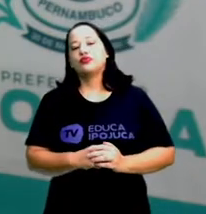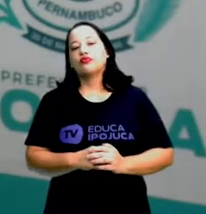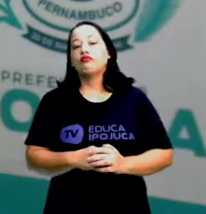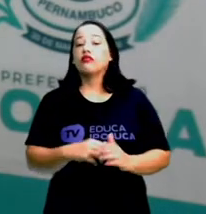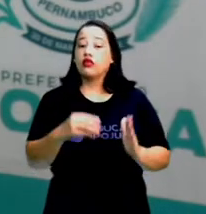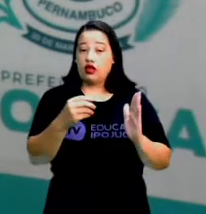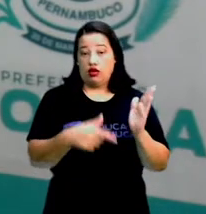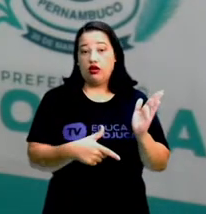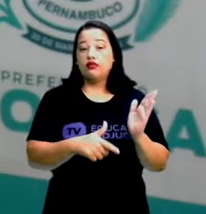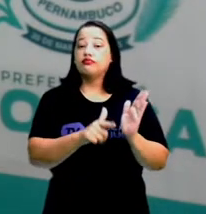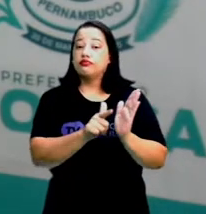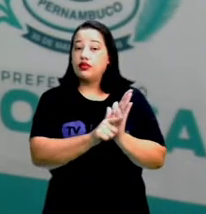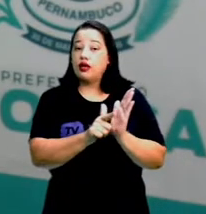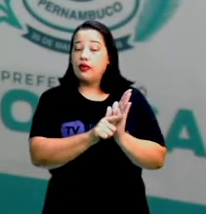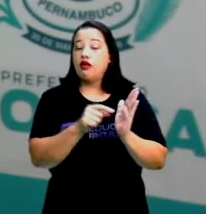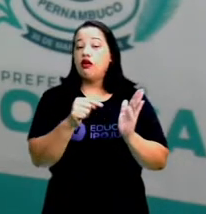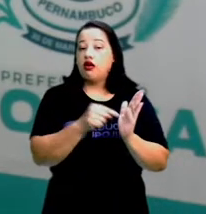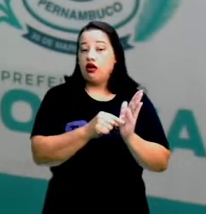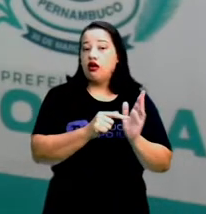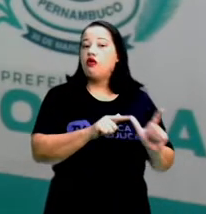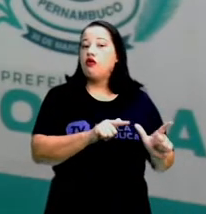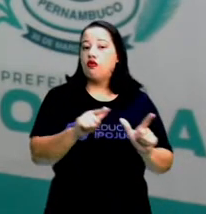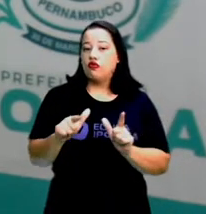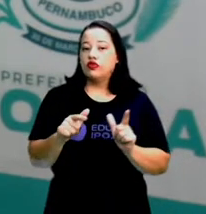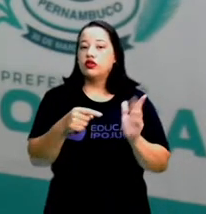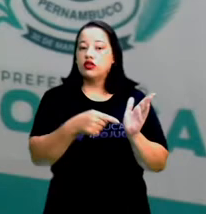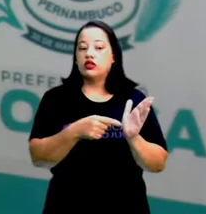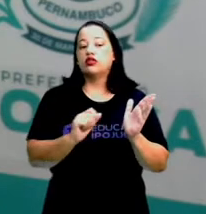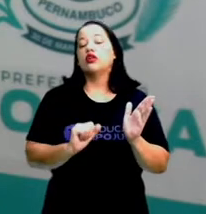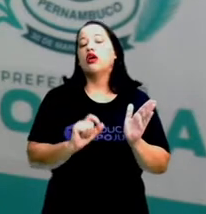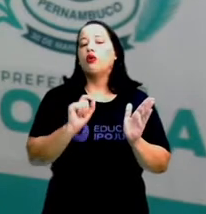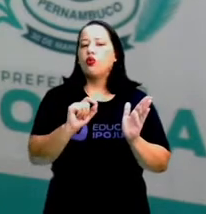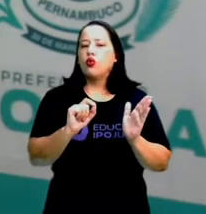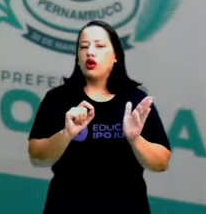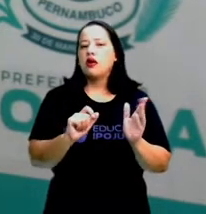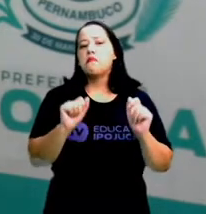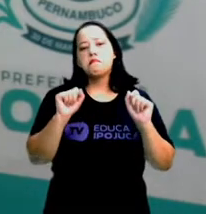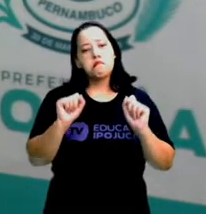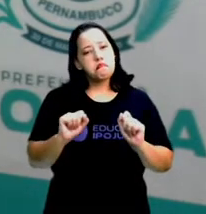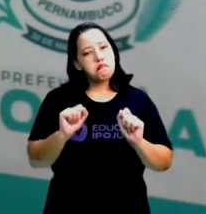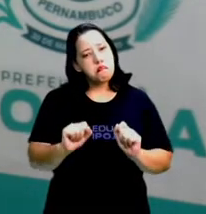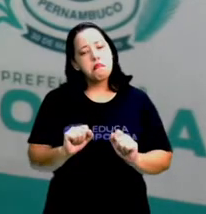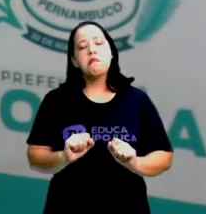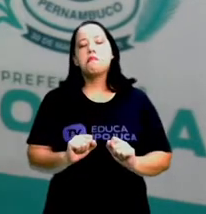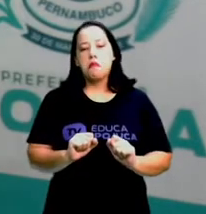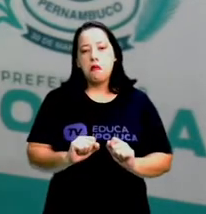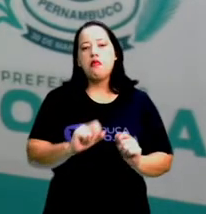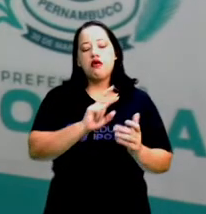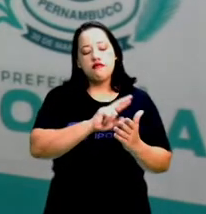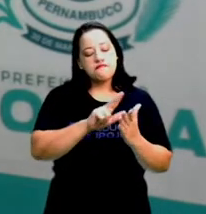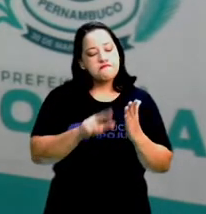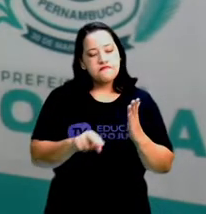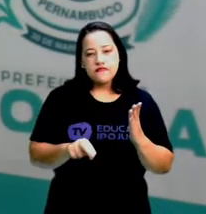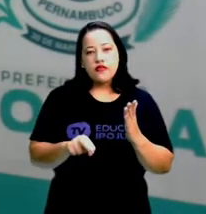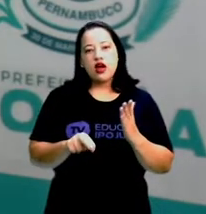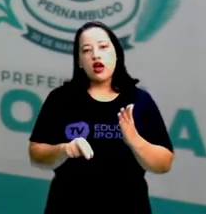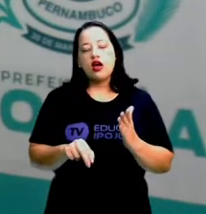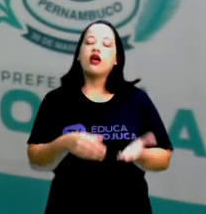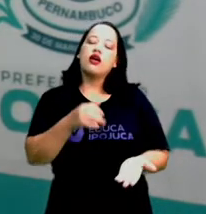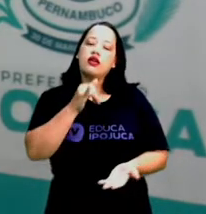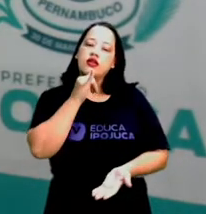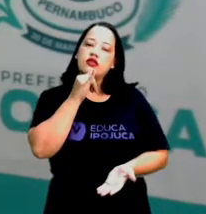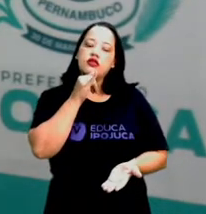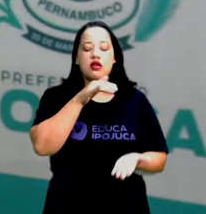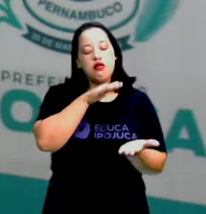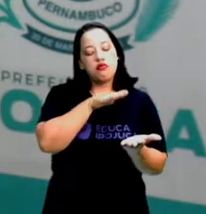O convite, ele pode ser feito, crianças, em variados suportes. Podem ser impressos